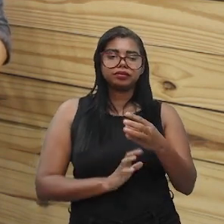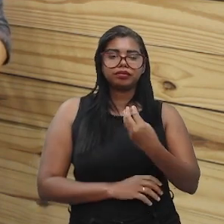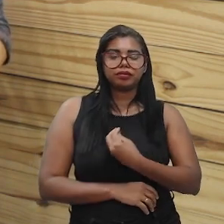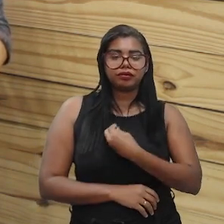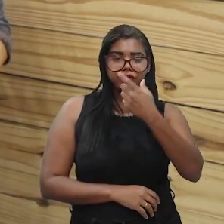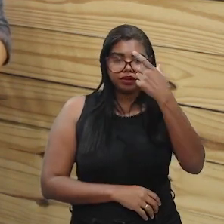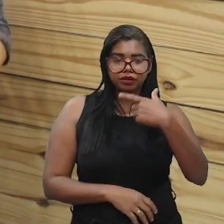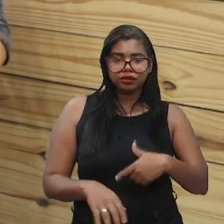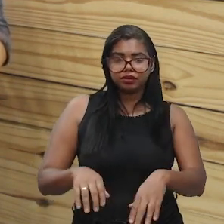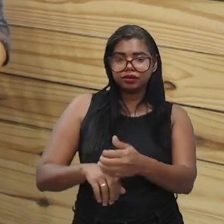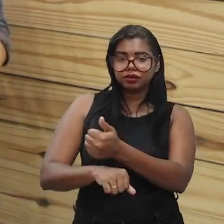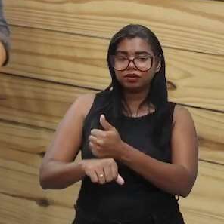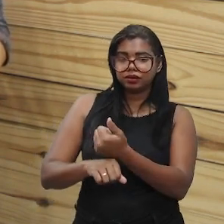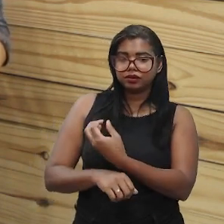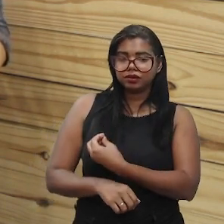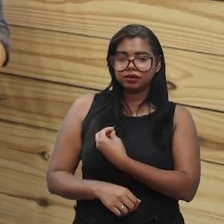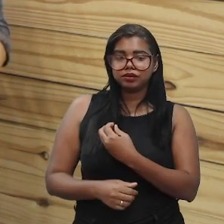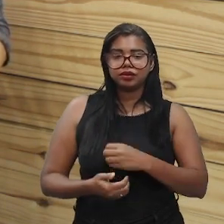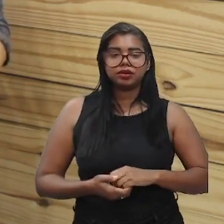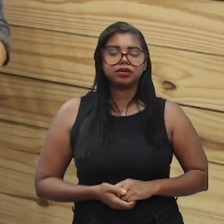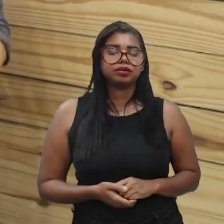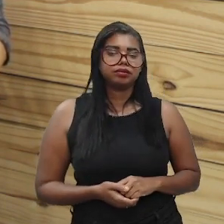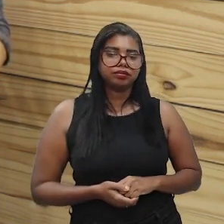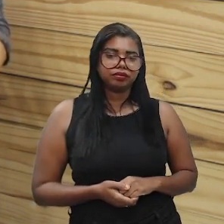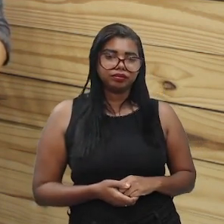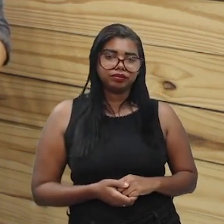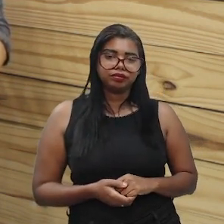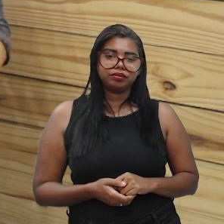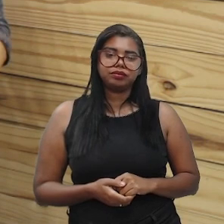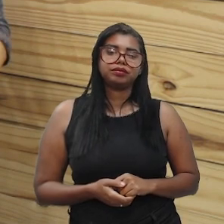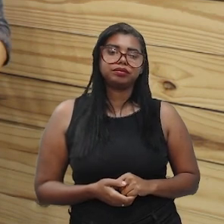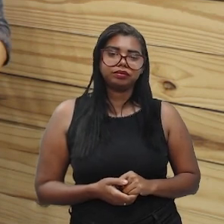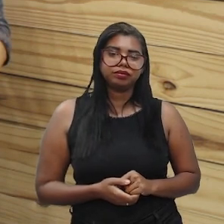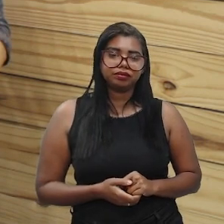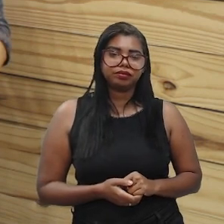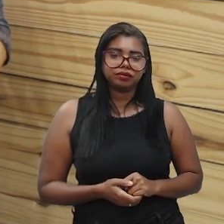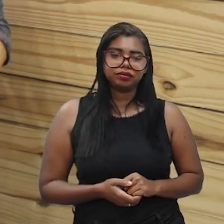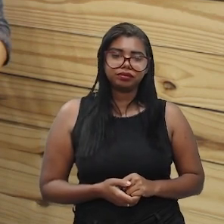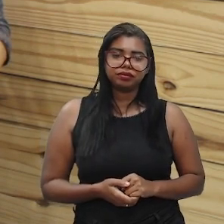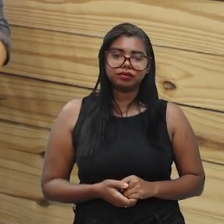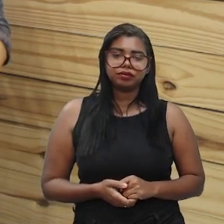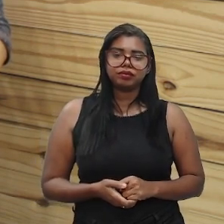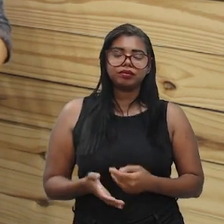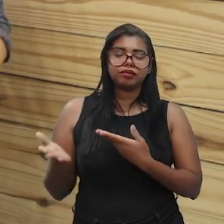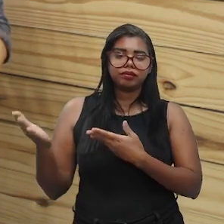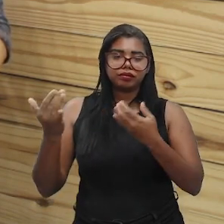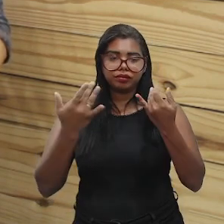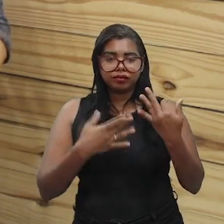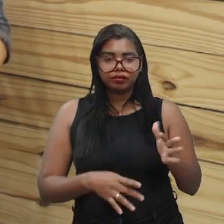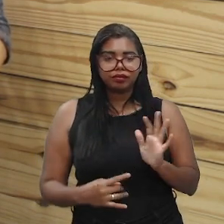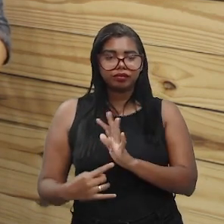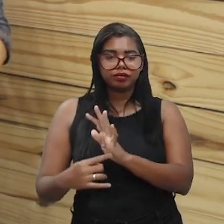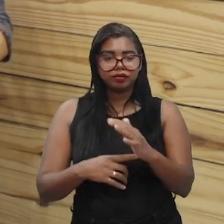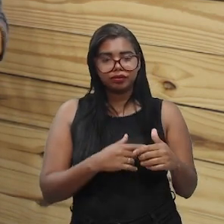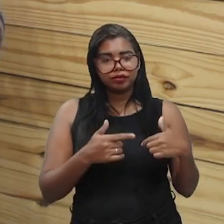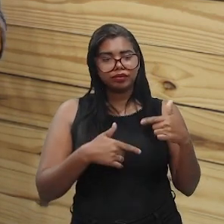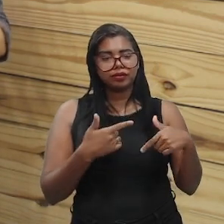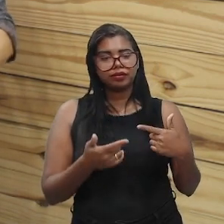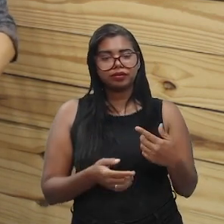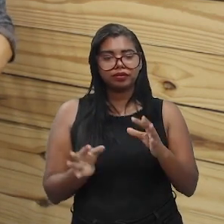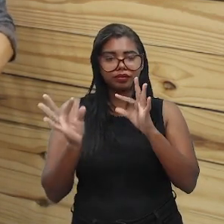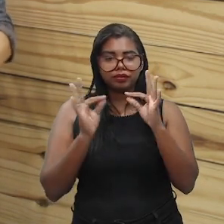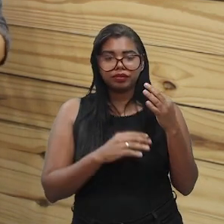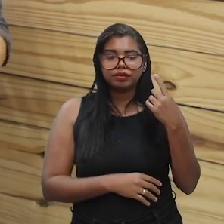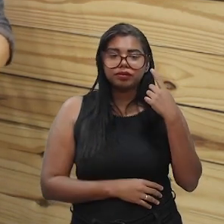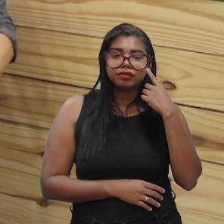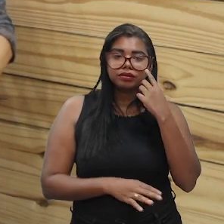vida profissional. Isso. E eu venho fazer só aquilo ali naquele momento em que eu destinei para o trabalho. E veja como